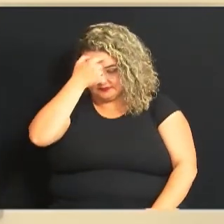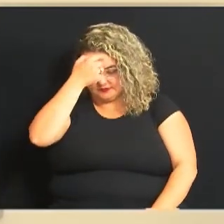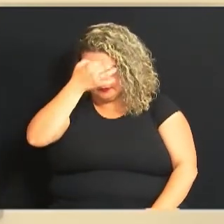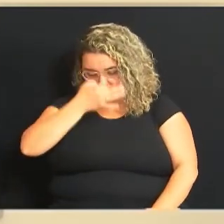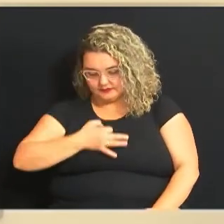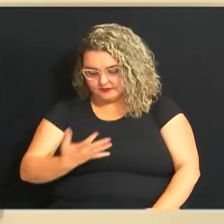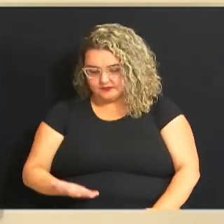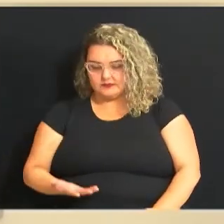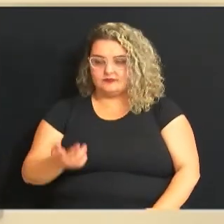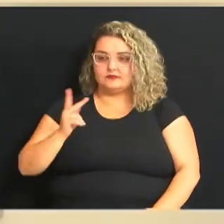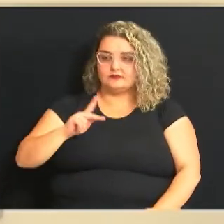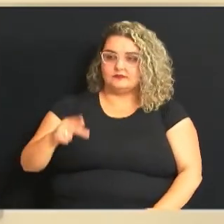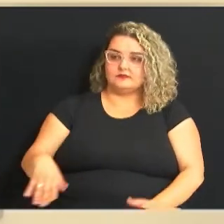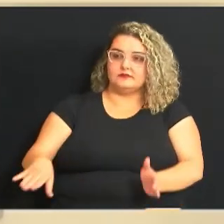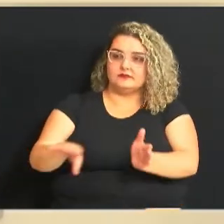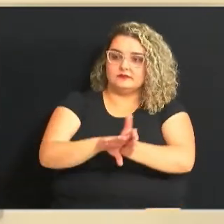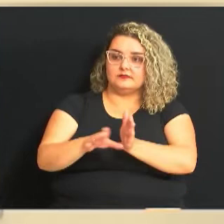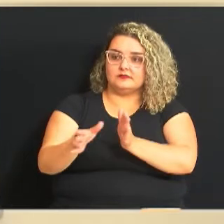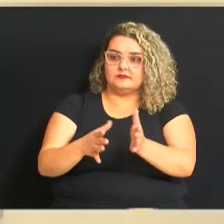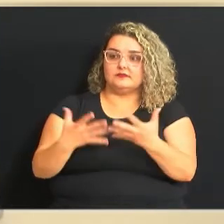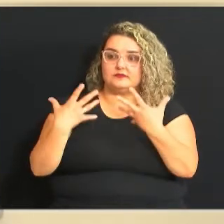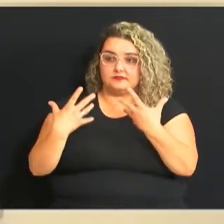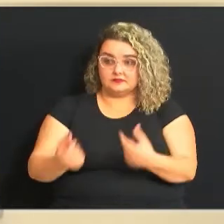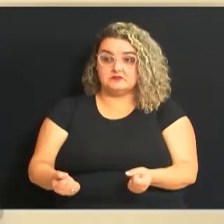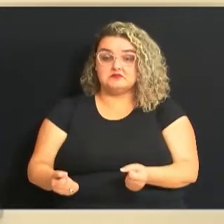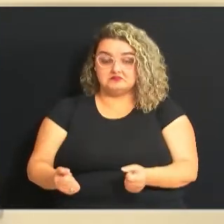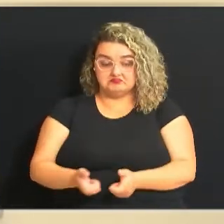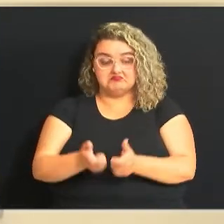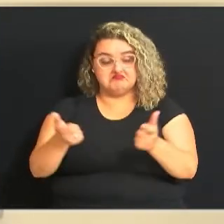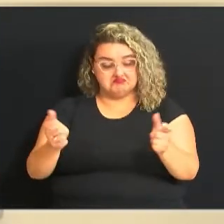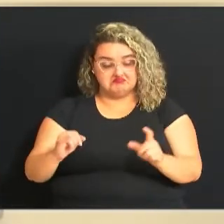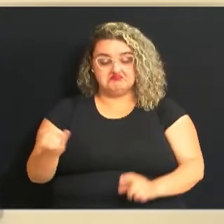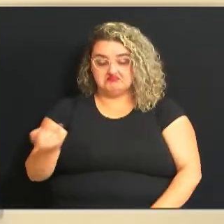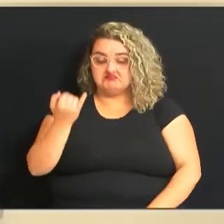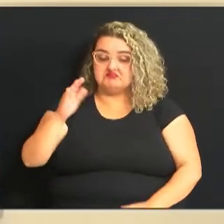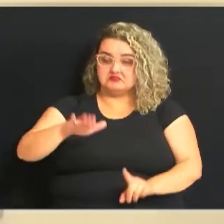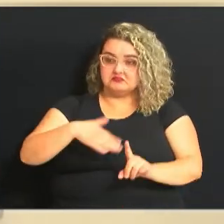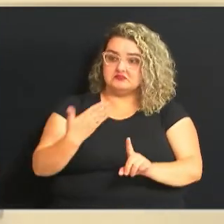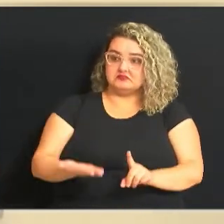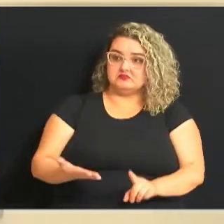para já distribuir, a gente sabe que é tudo muito dinâmico. Então, também tentar aí